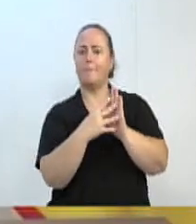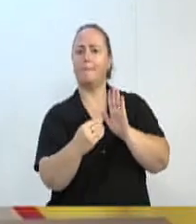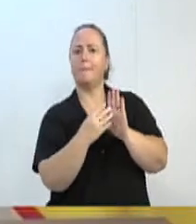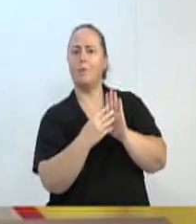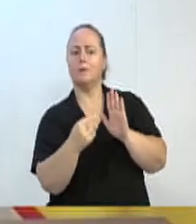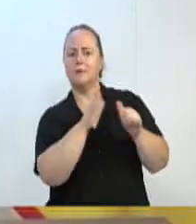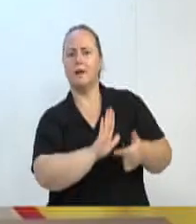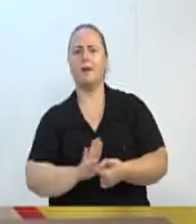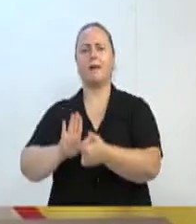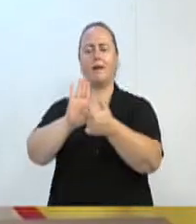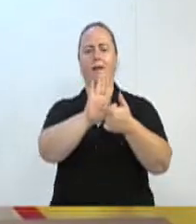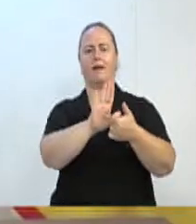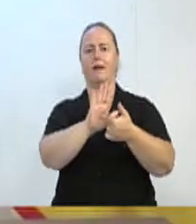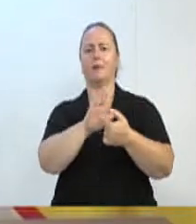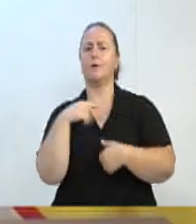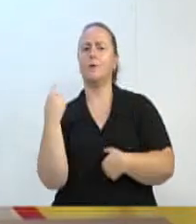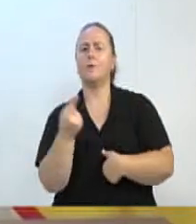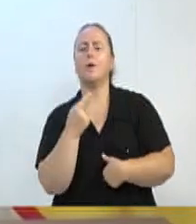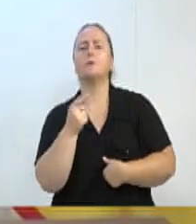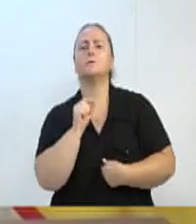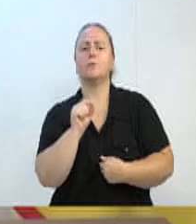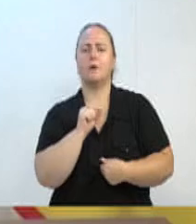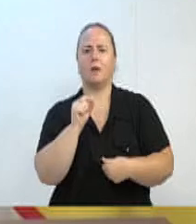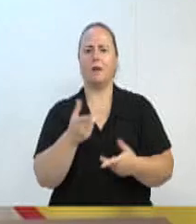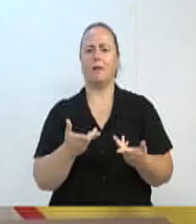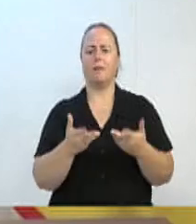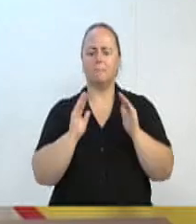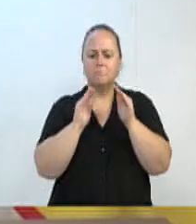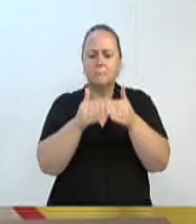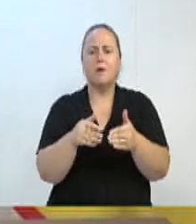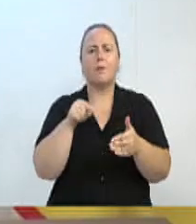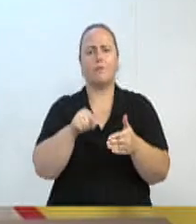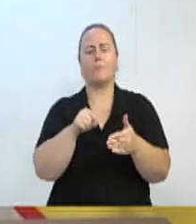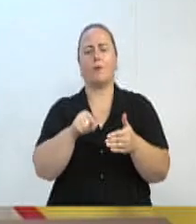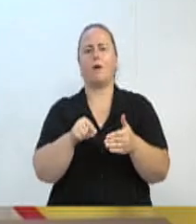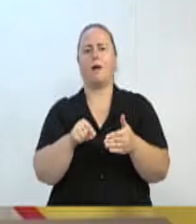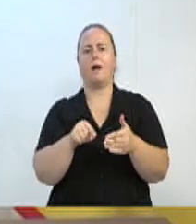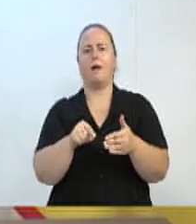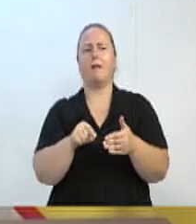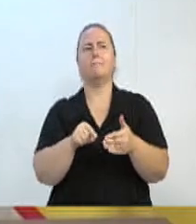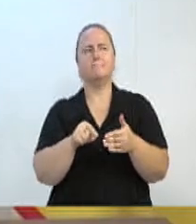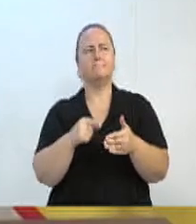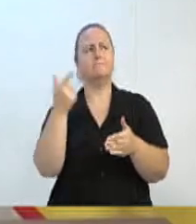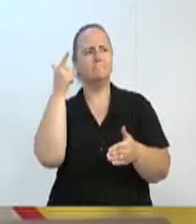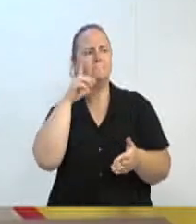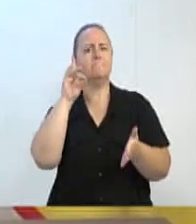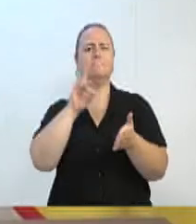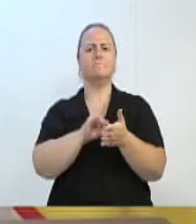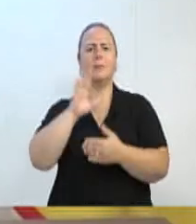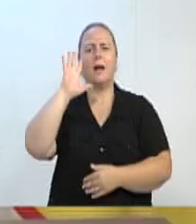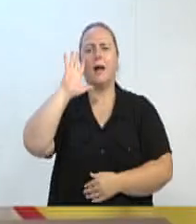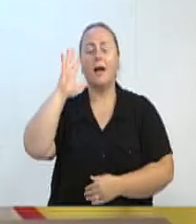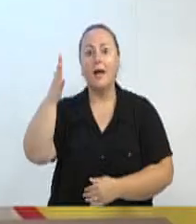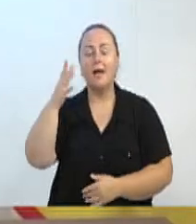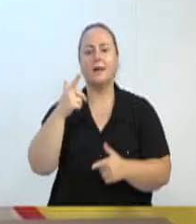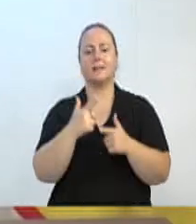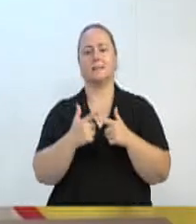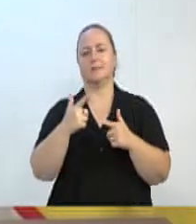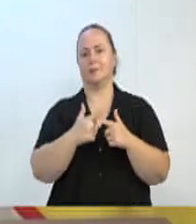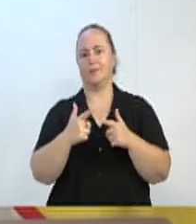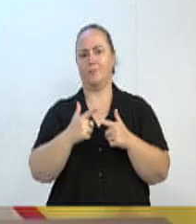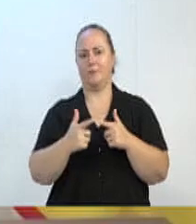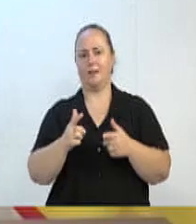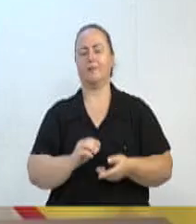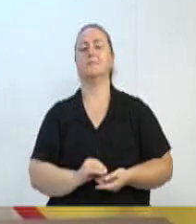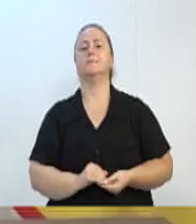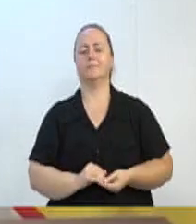que passar pela sociedade o exemplo da gente aqui focar um nos ater a resolver os problemas vereadora Gisele em ver os